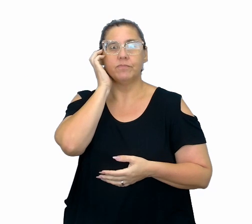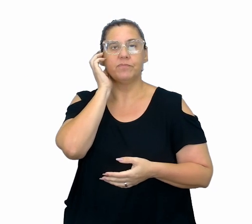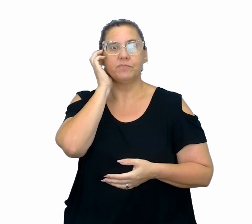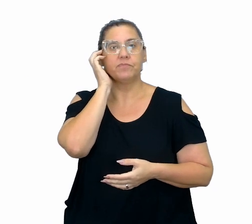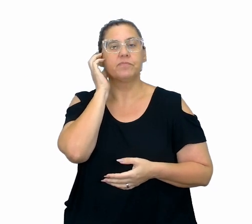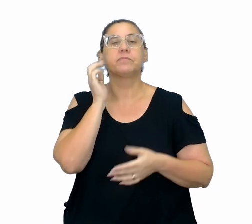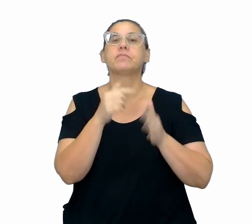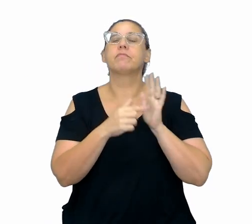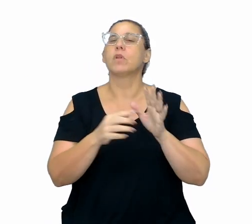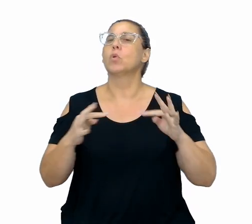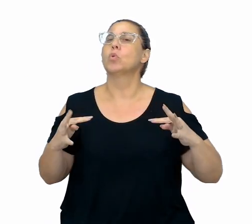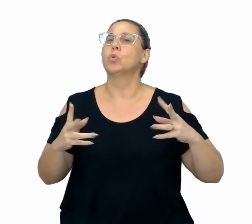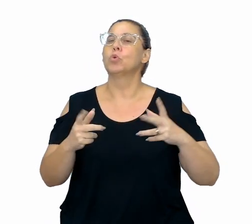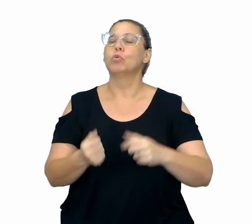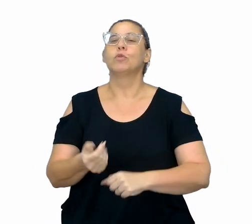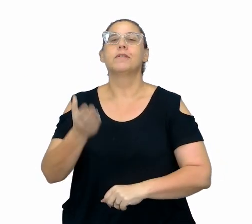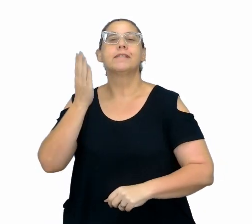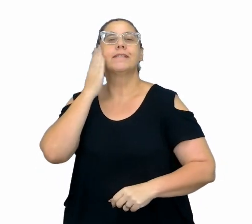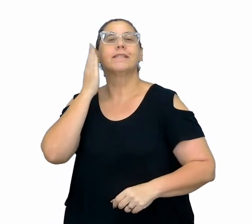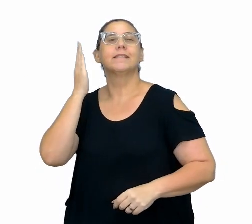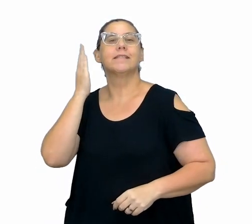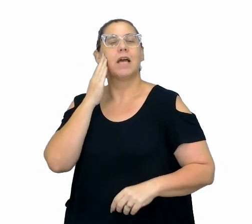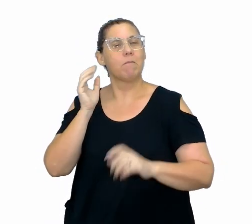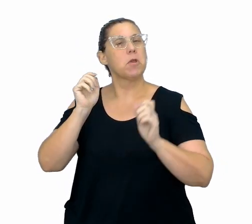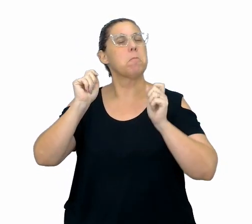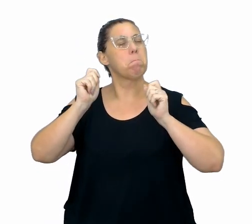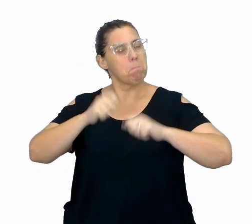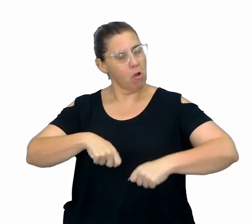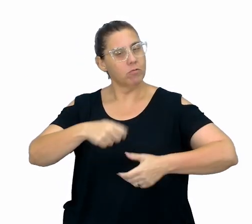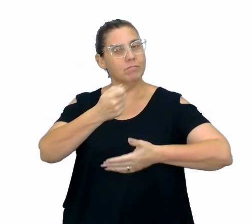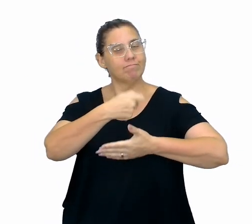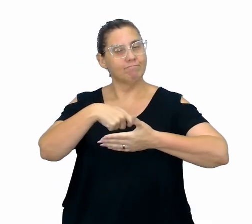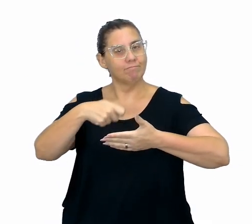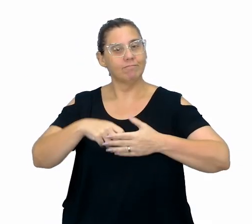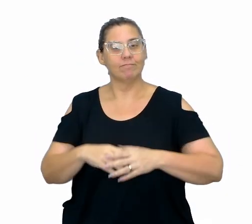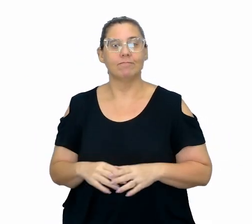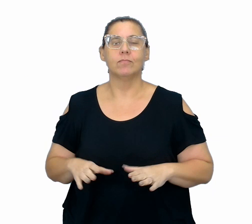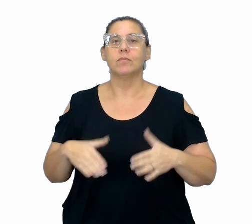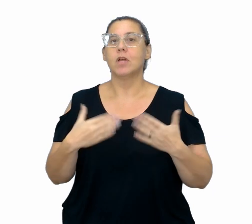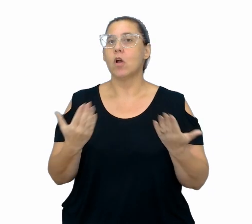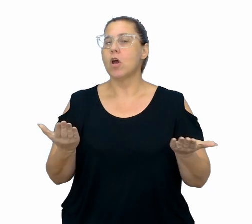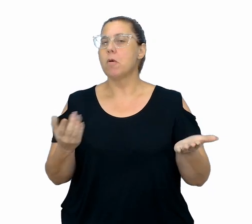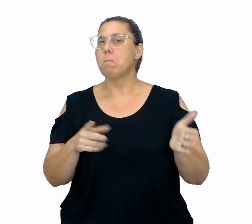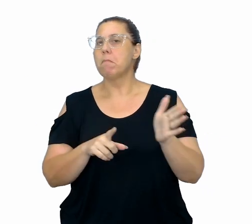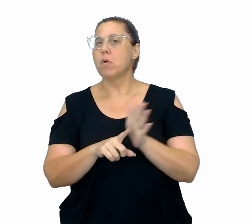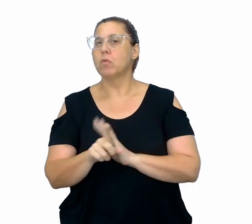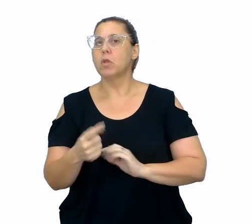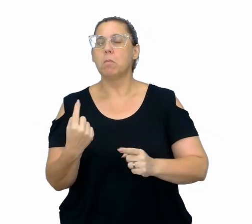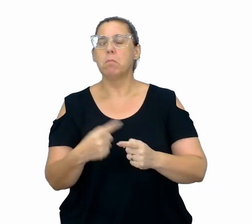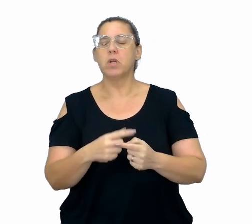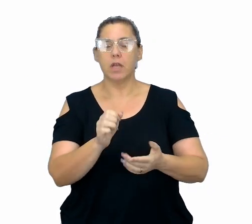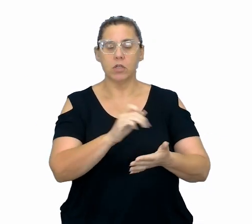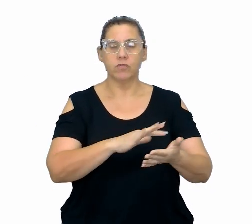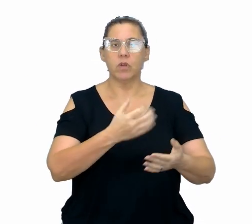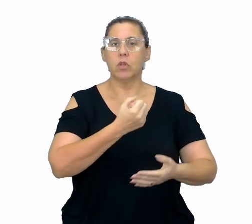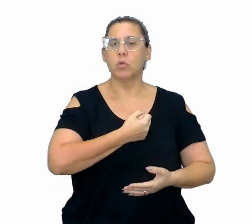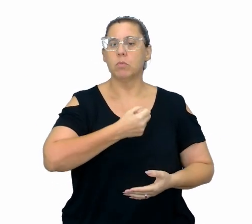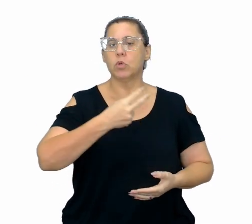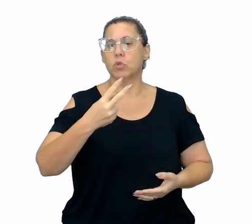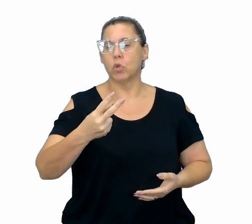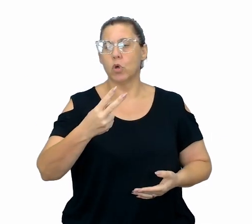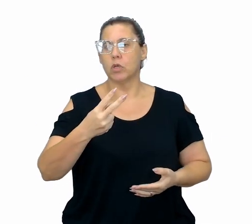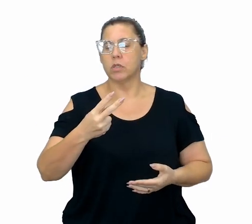colocando em jogo tudo que sabe acerca do que pode ser escrito. E aí eu pergunto, por que a atividade 2